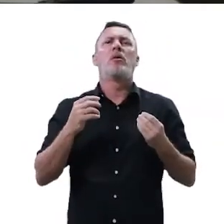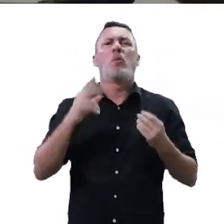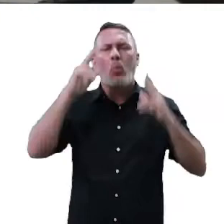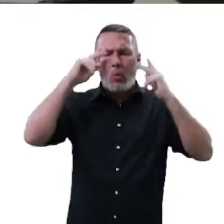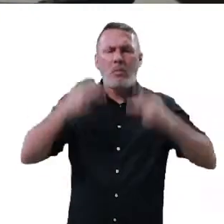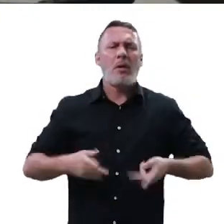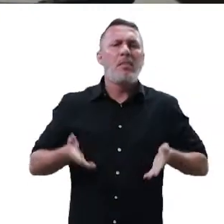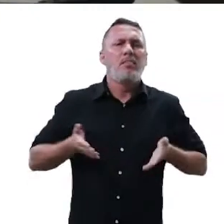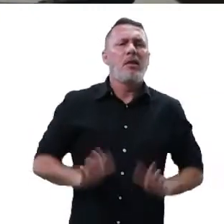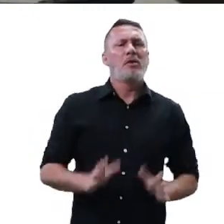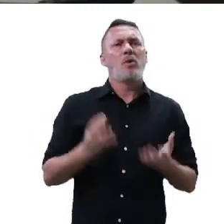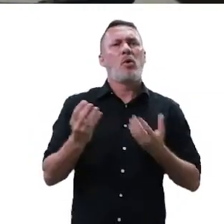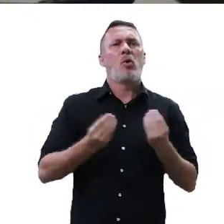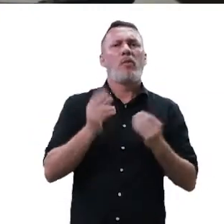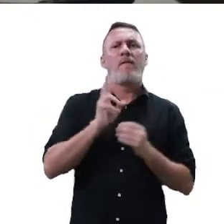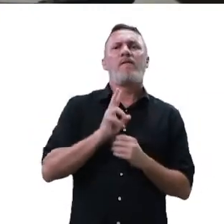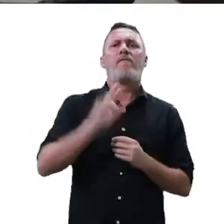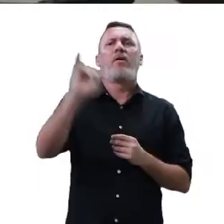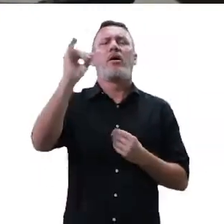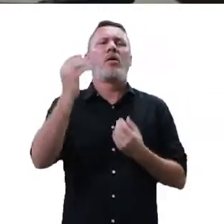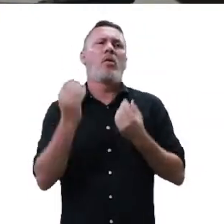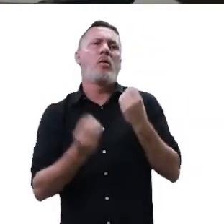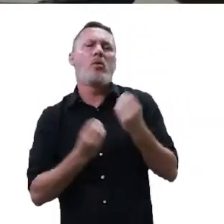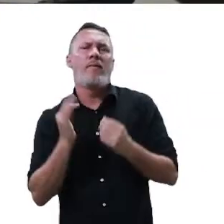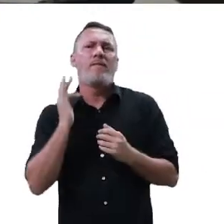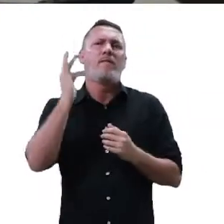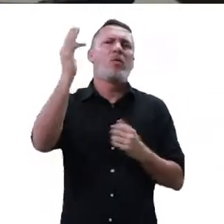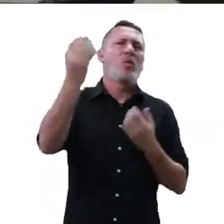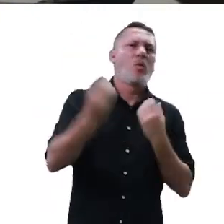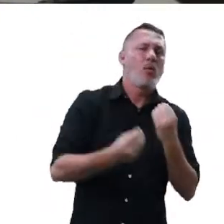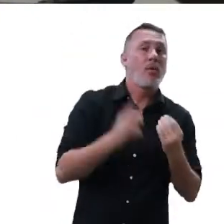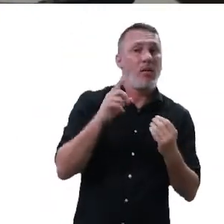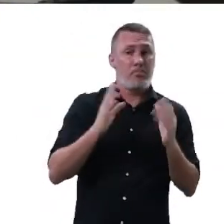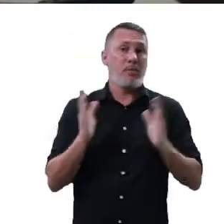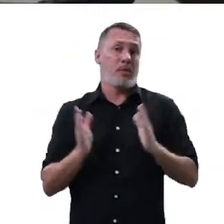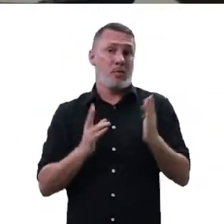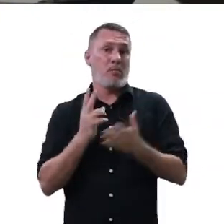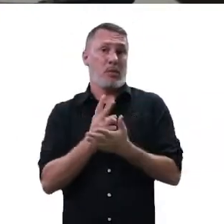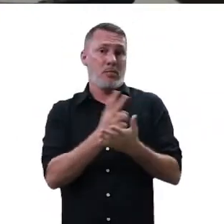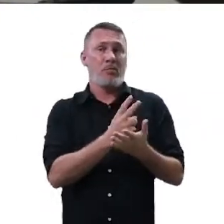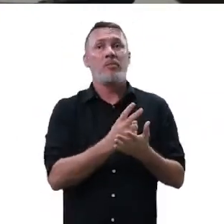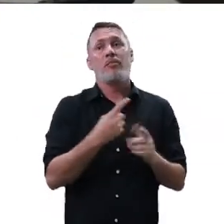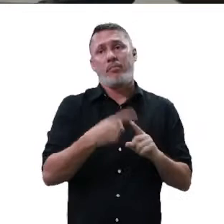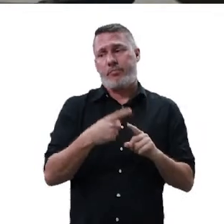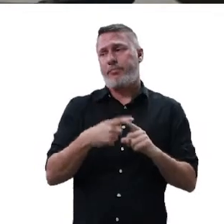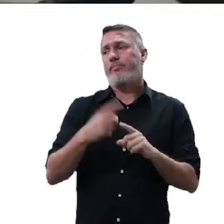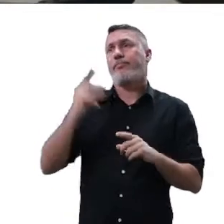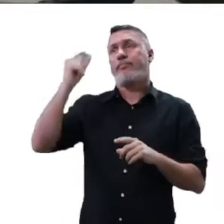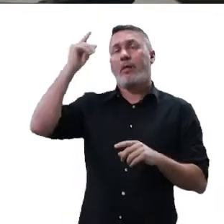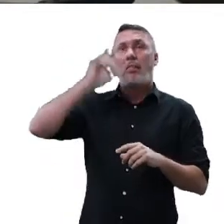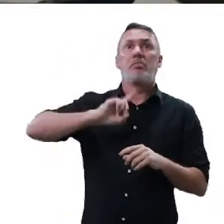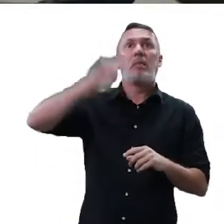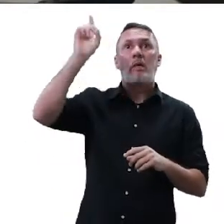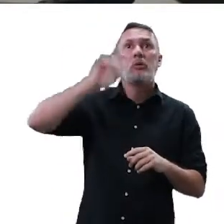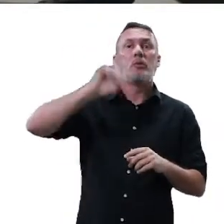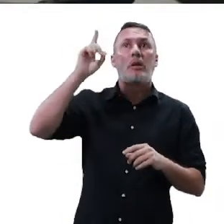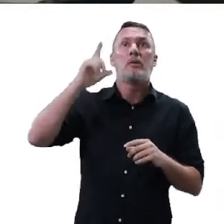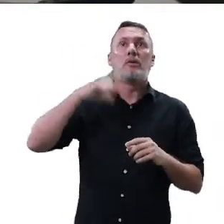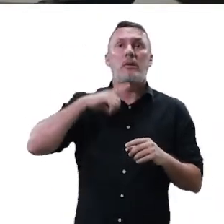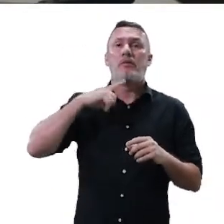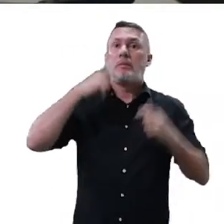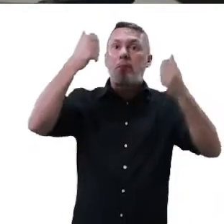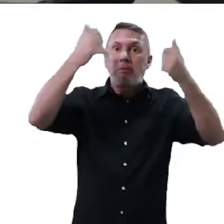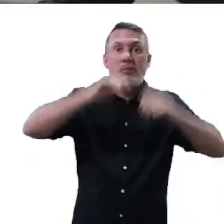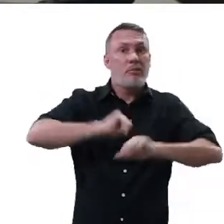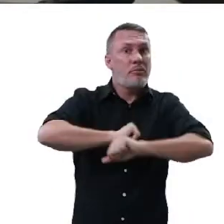gente veio, para onde a gente vai. Às vezes, questionamentos aí começaram a surgir nesse período, já que não existem os